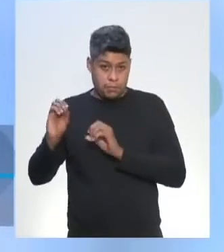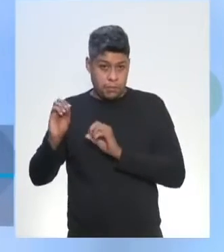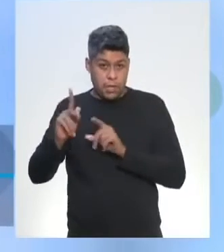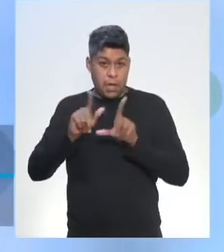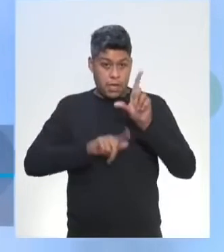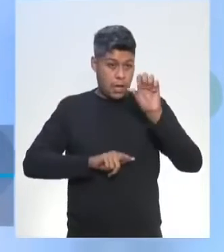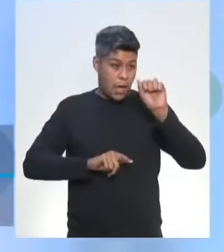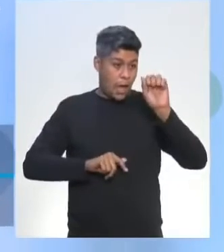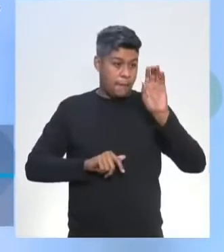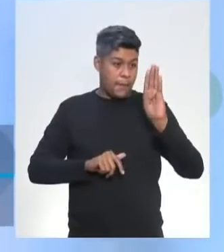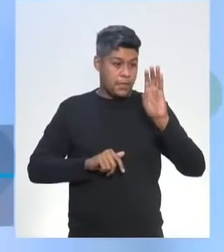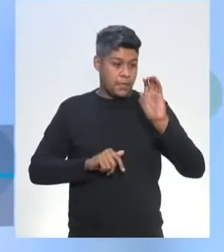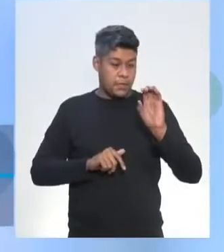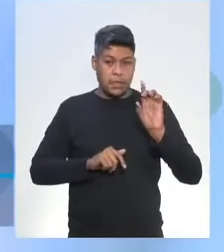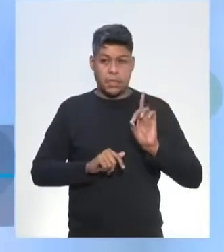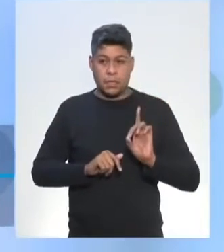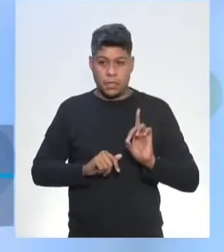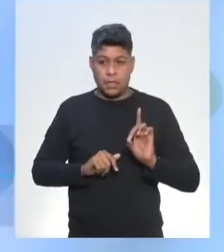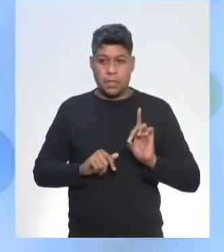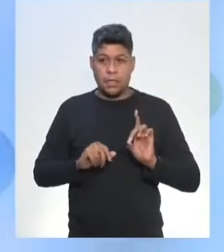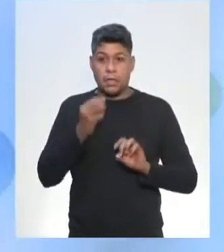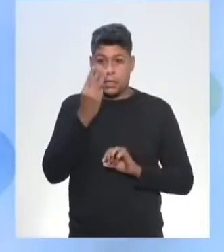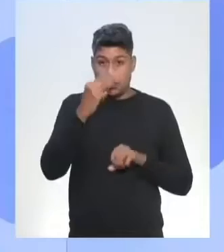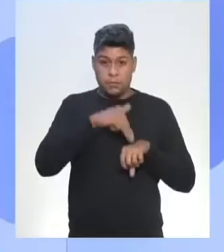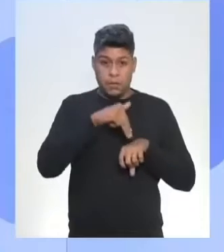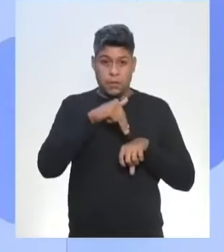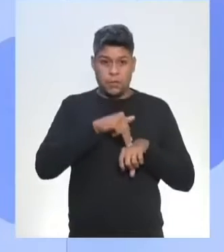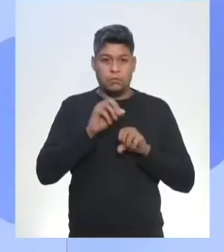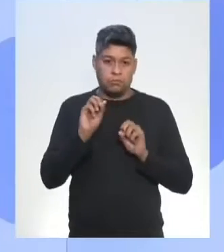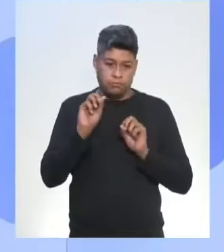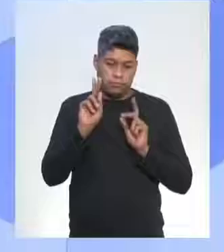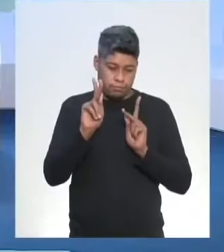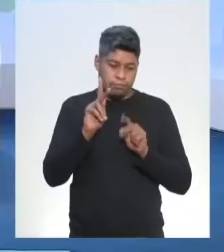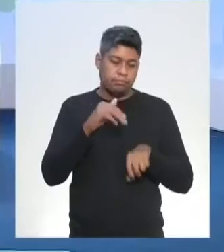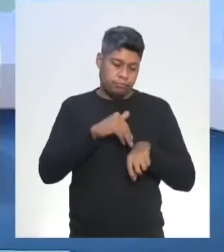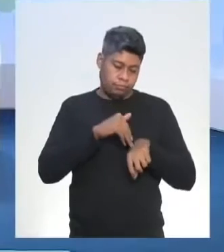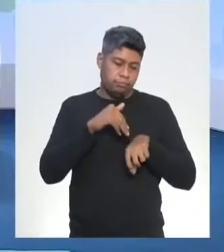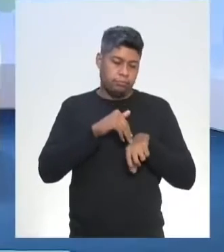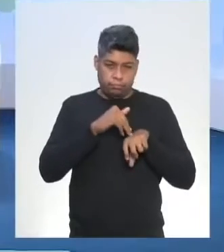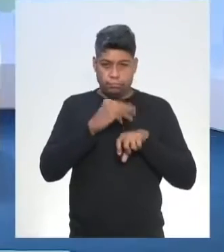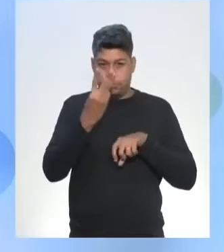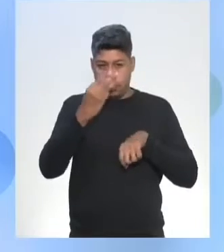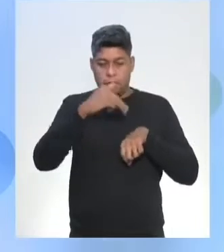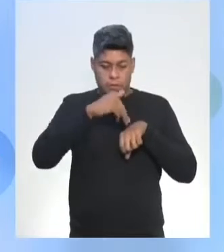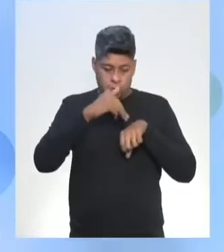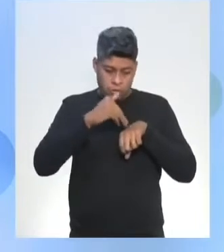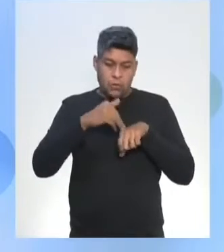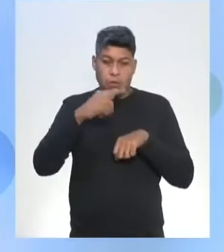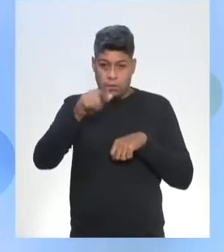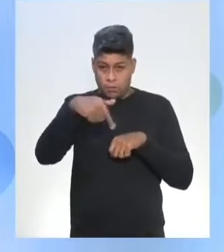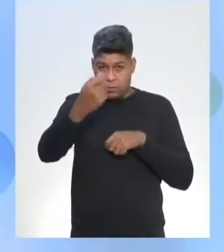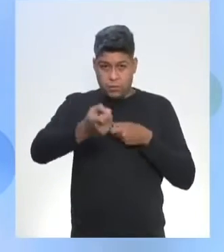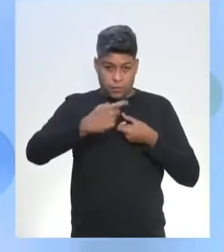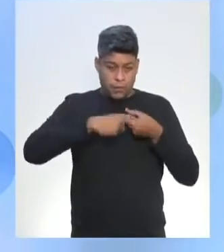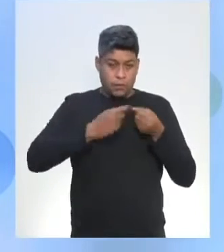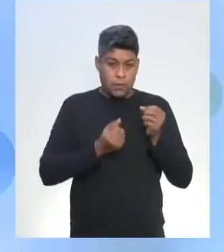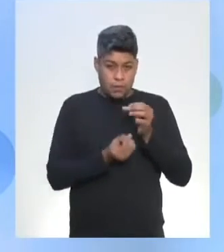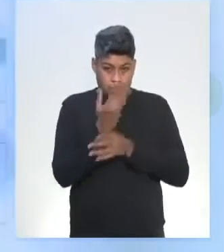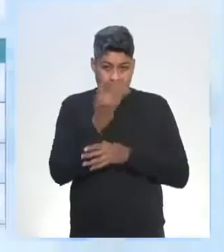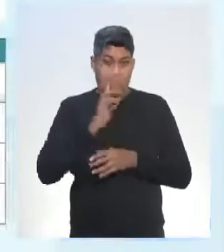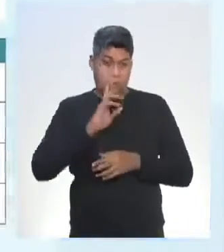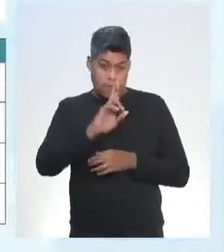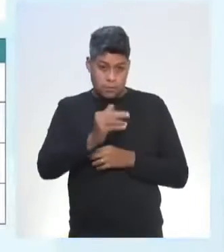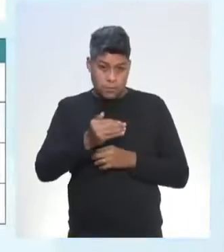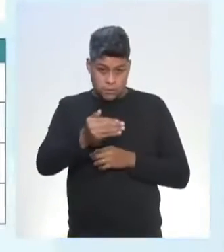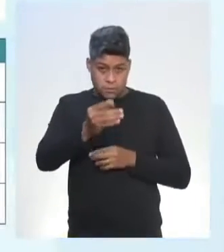tudo bem letra A B C e D 3 minutinhos Jonas Ok Três minutinhos e a gente já retorna com a com a construção é da